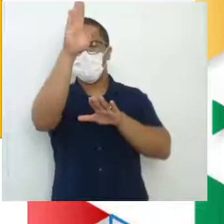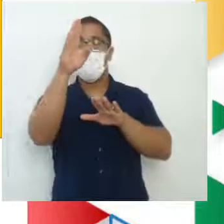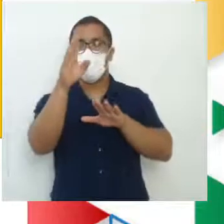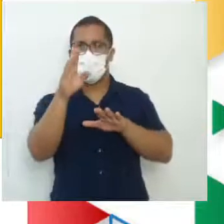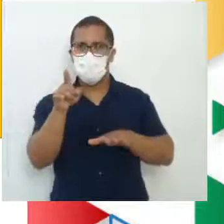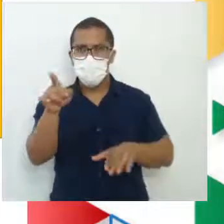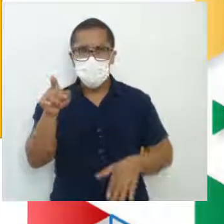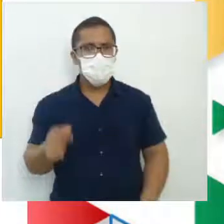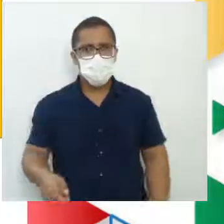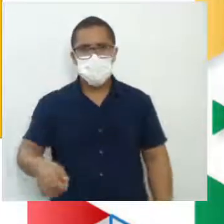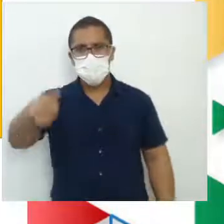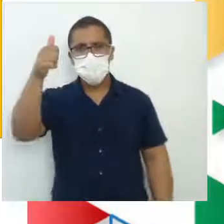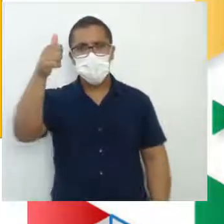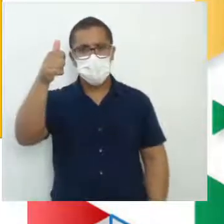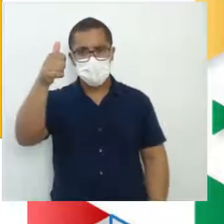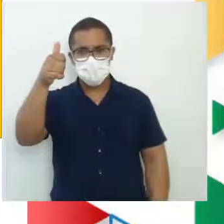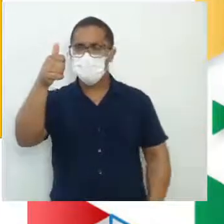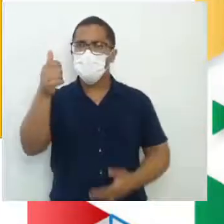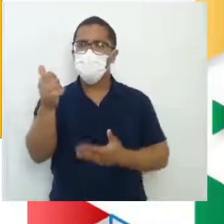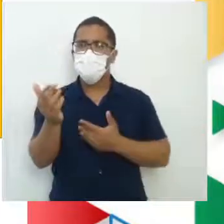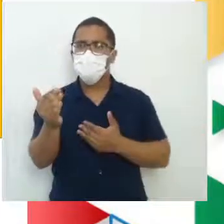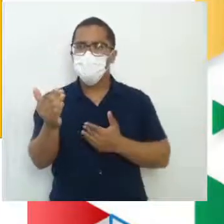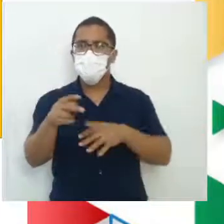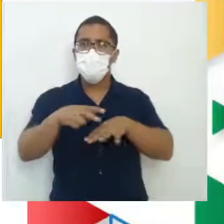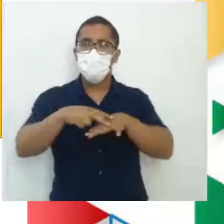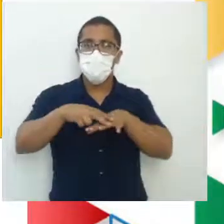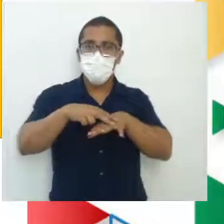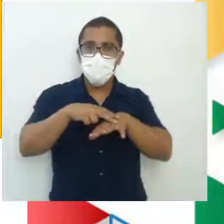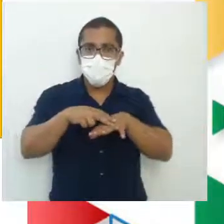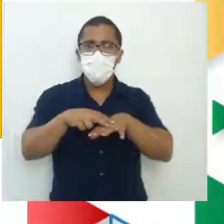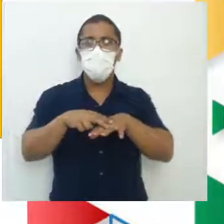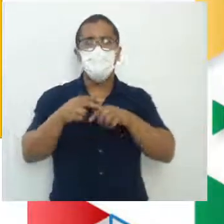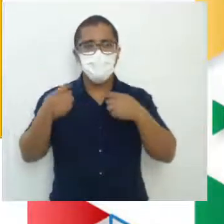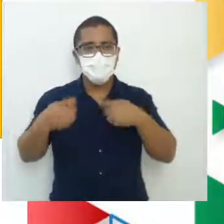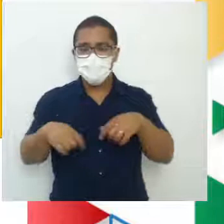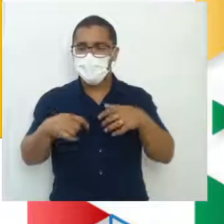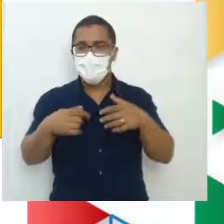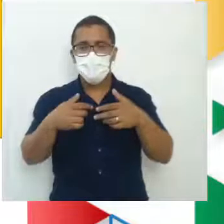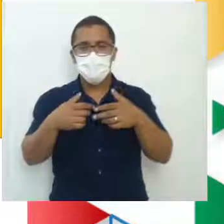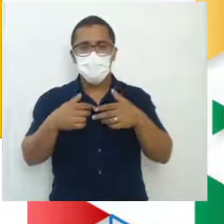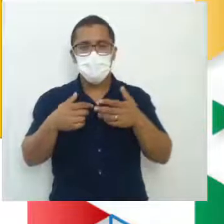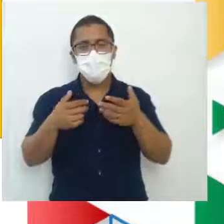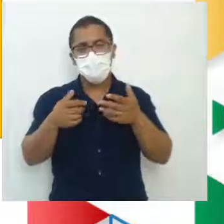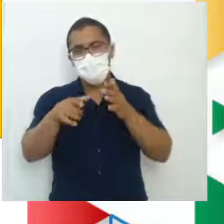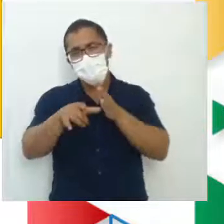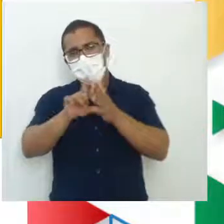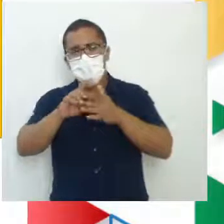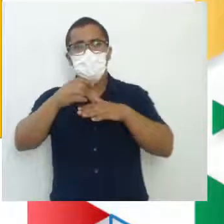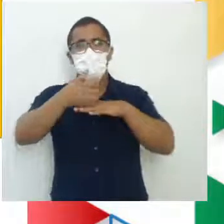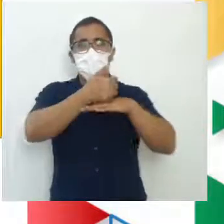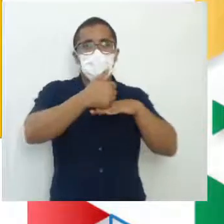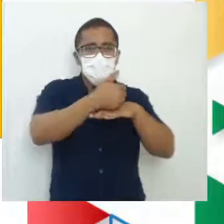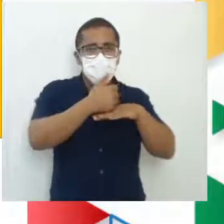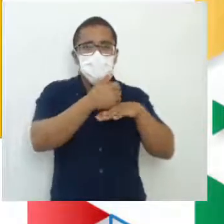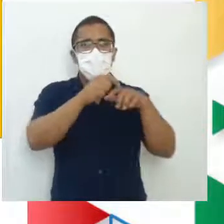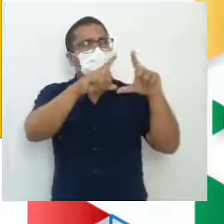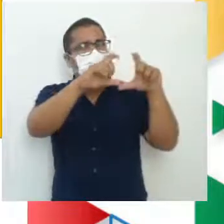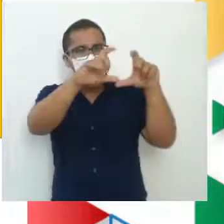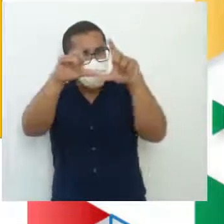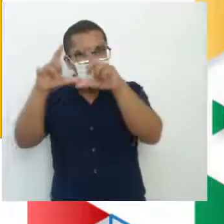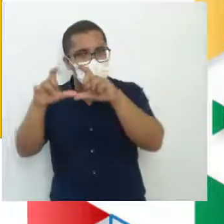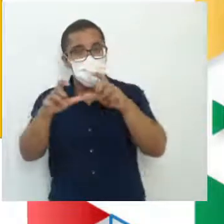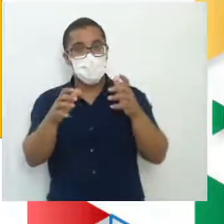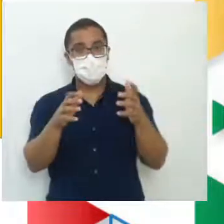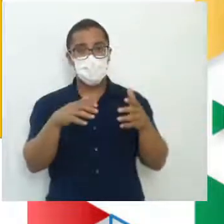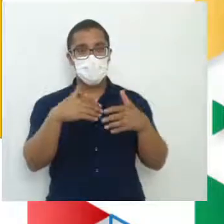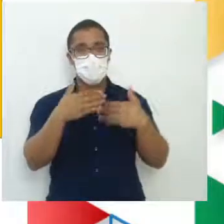seu tempo, tão jovem, viúva, teve que largar uma profissão, no caso tirava fotos,